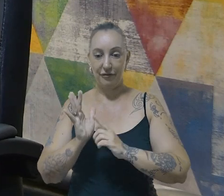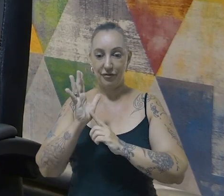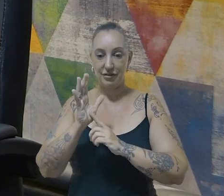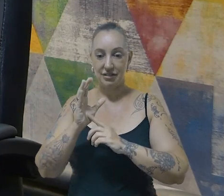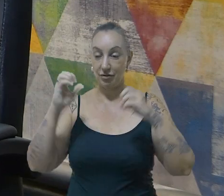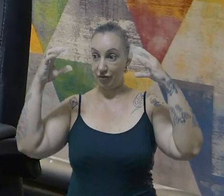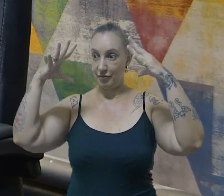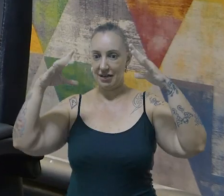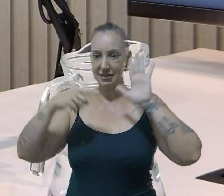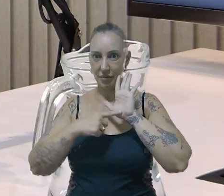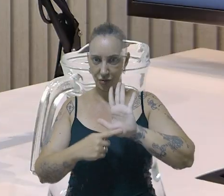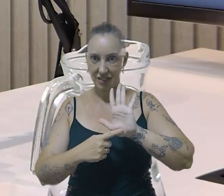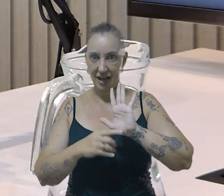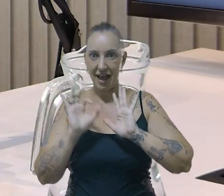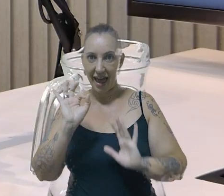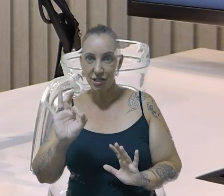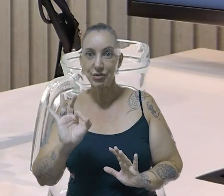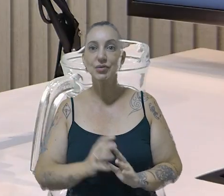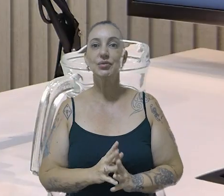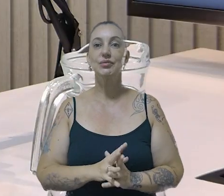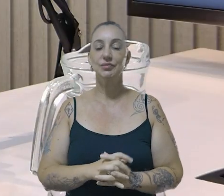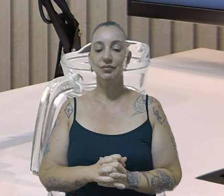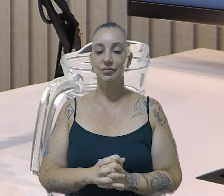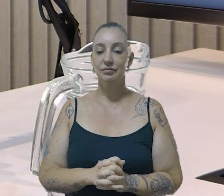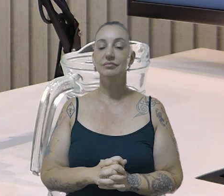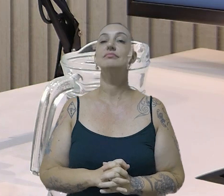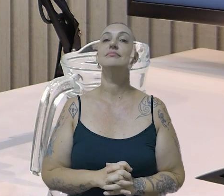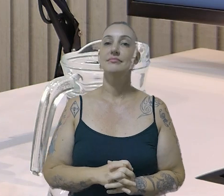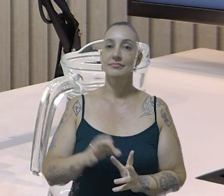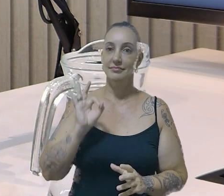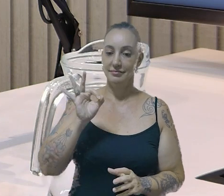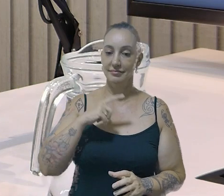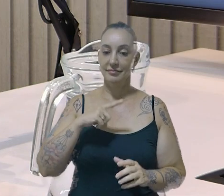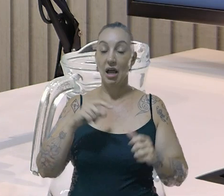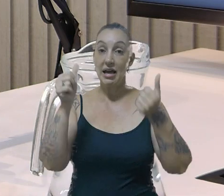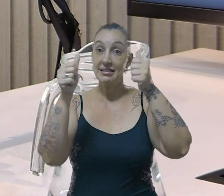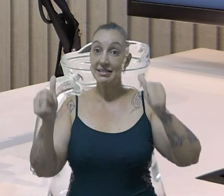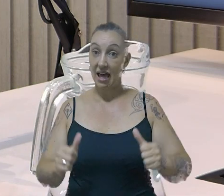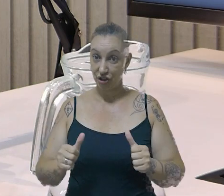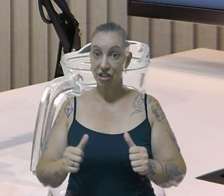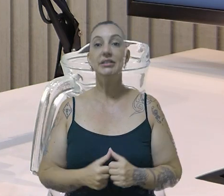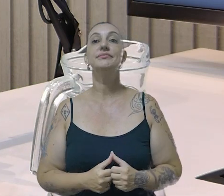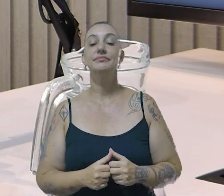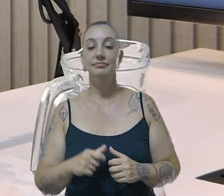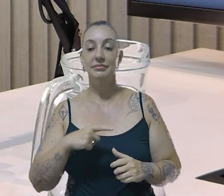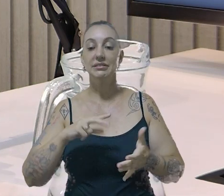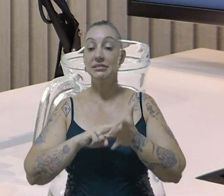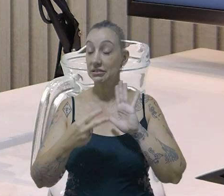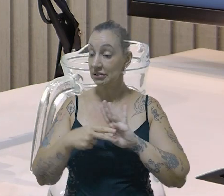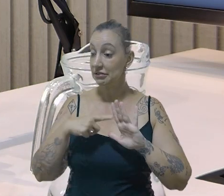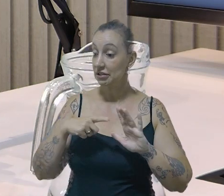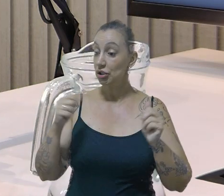luz é isso é ela é para aparecer a luz tem uma coisa estética Tá mas tem que fazer sentido também com a